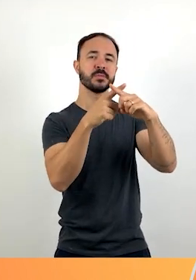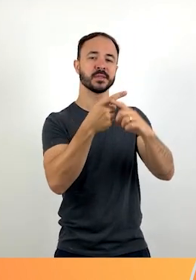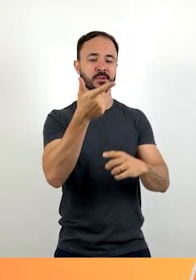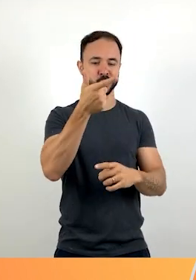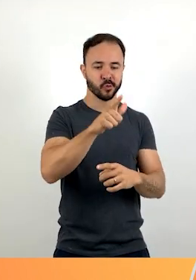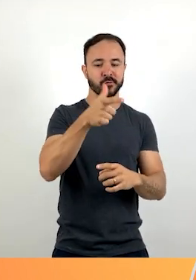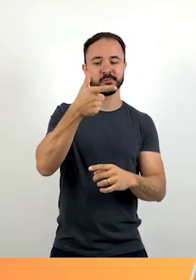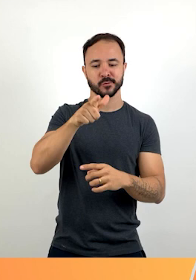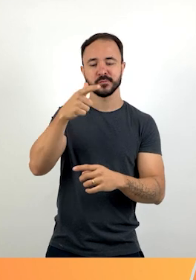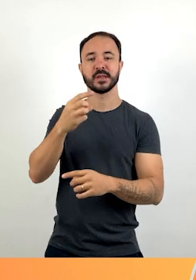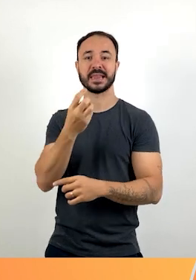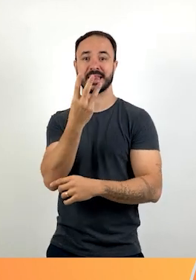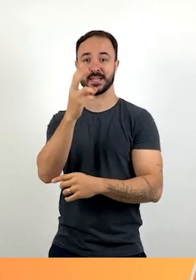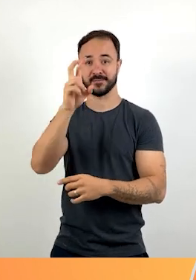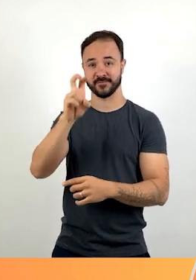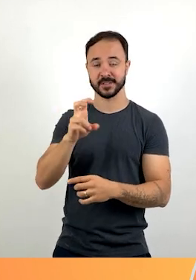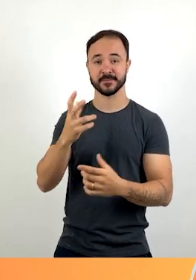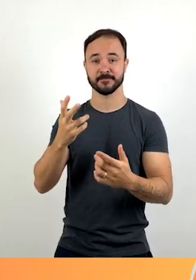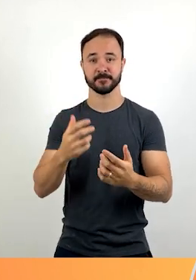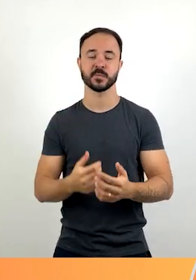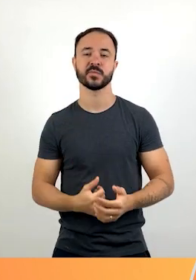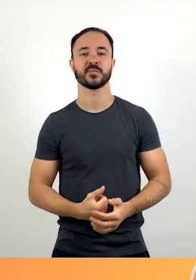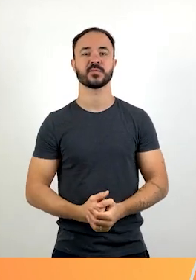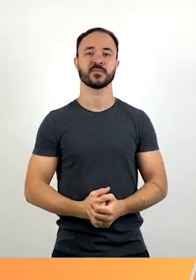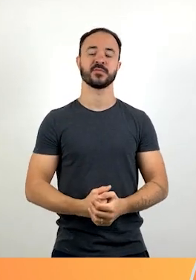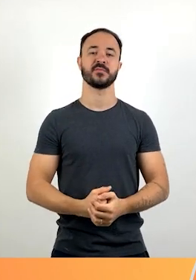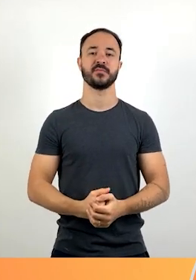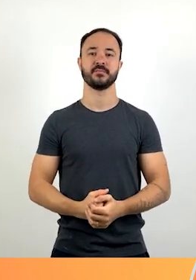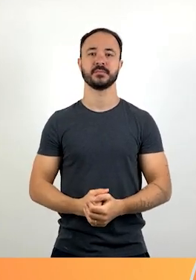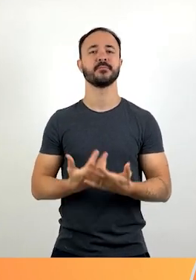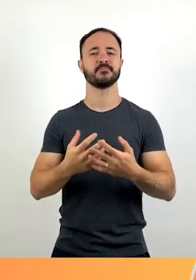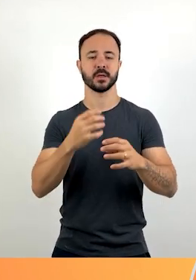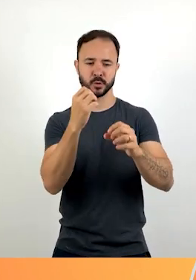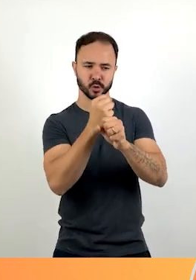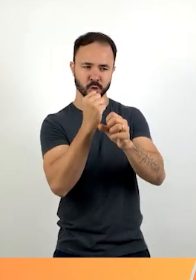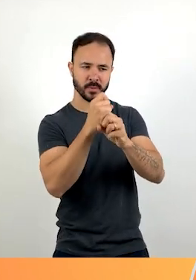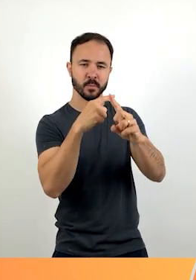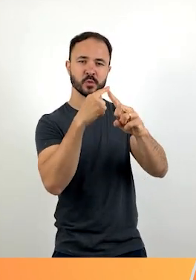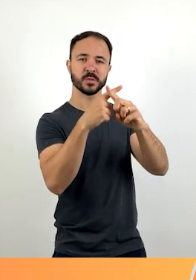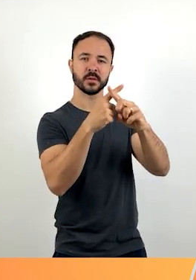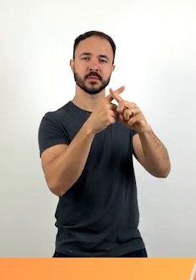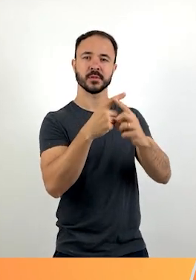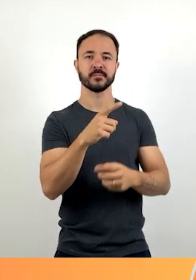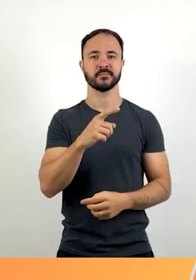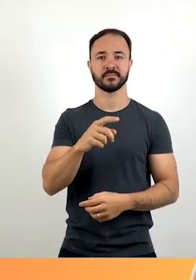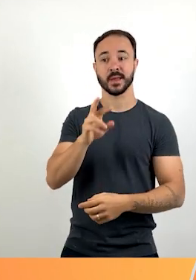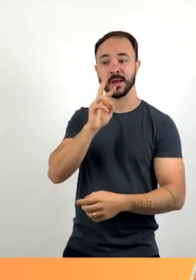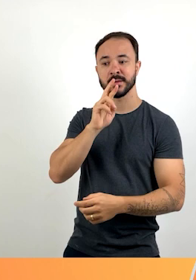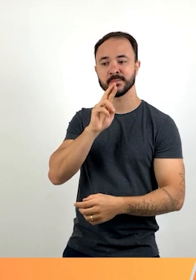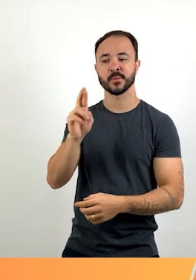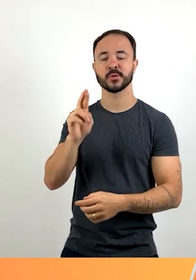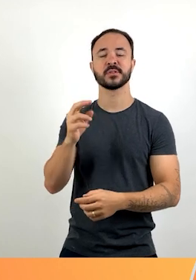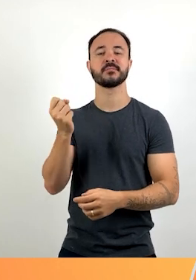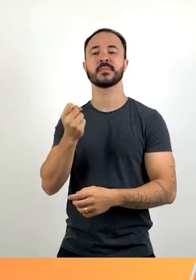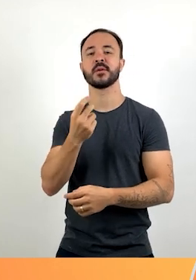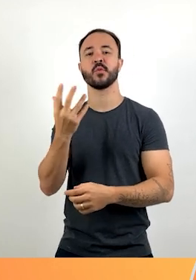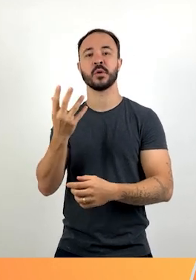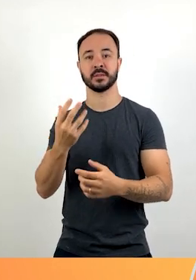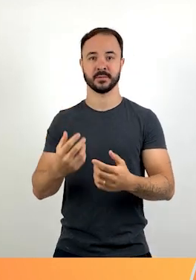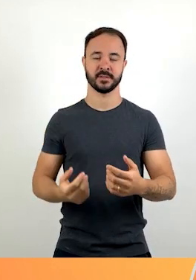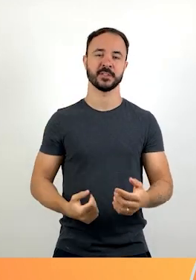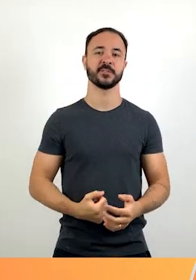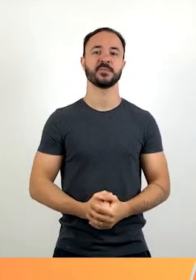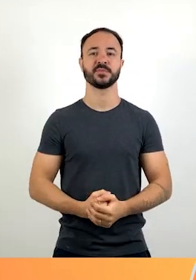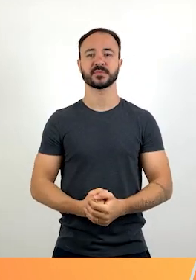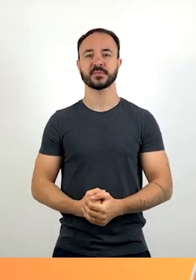a multiplicação. 2 vezes 2 é 4, 4 vezes 2 é 8. 3 vezes 3 é 9, e